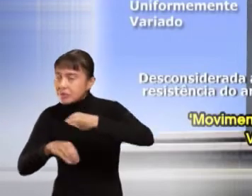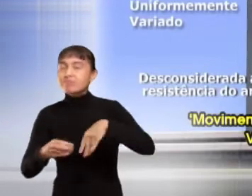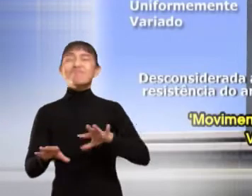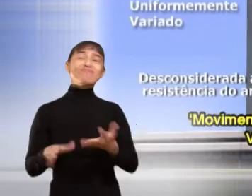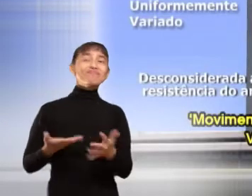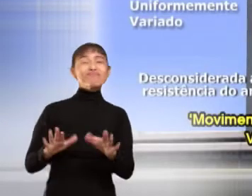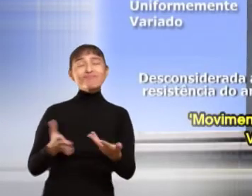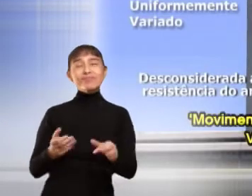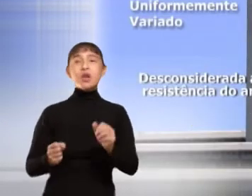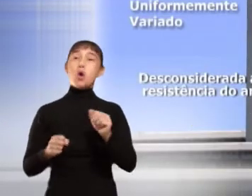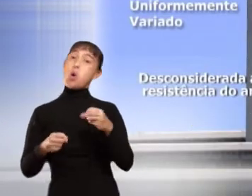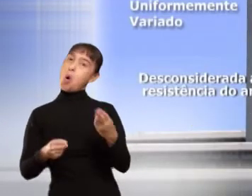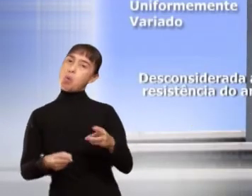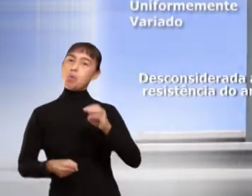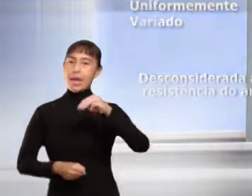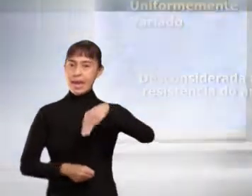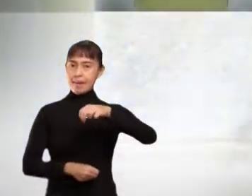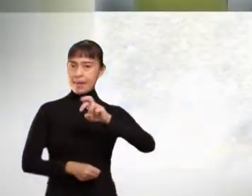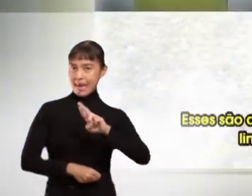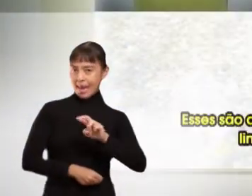ou MRUV.